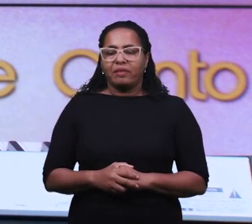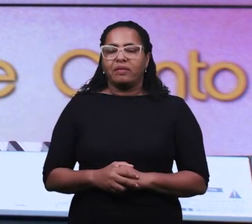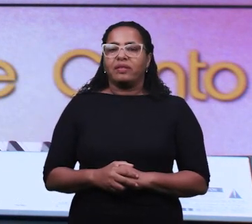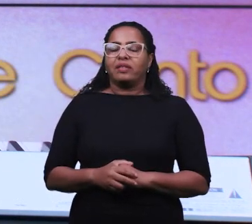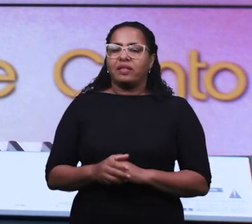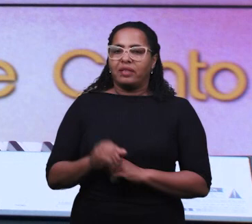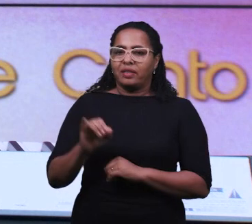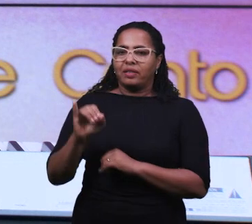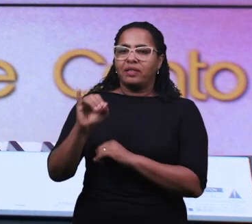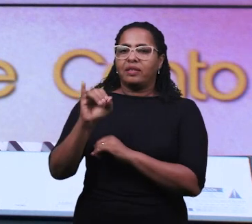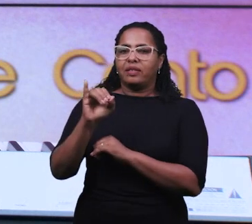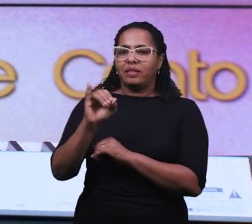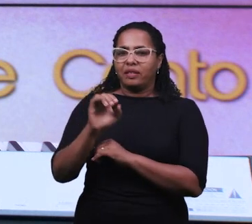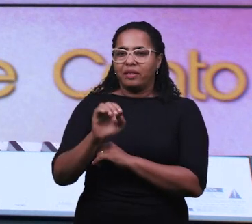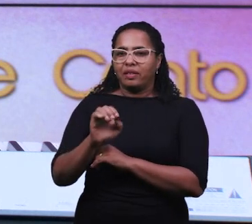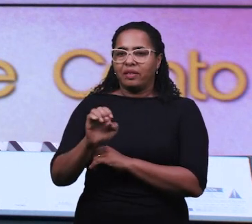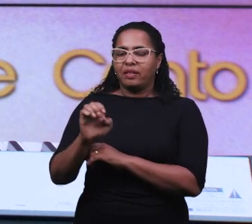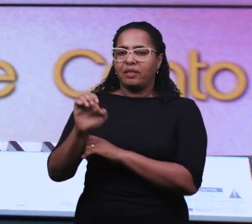Inspiramos.